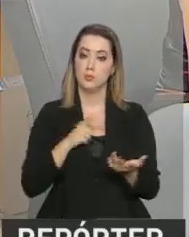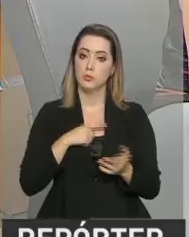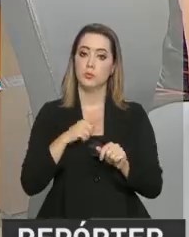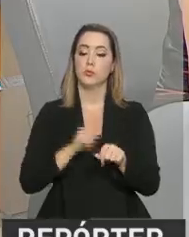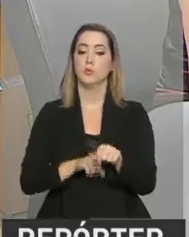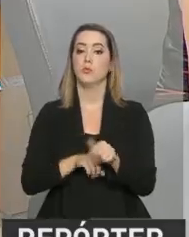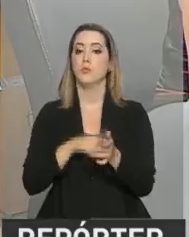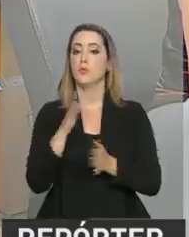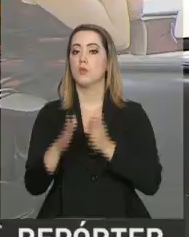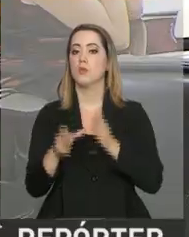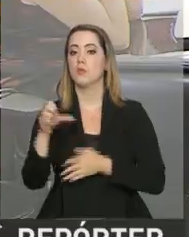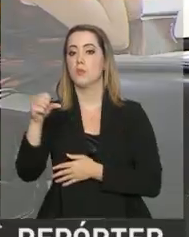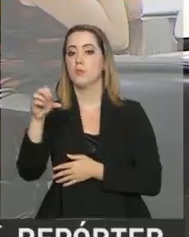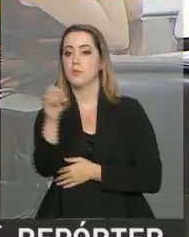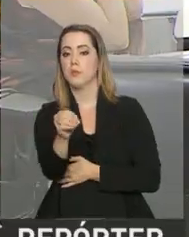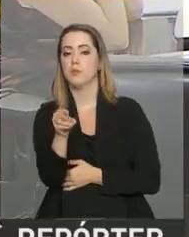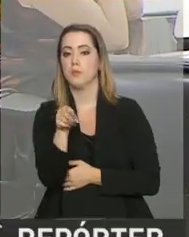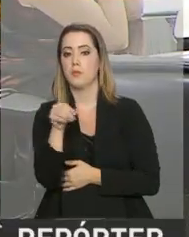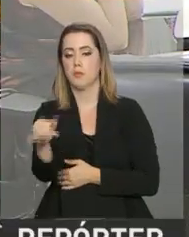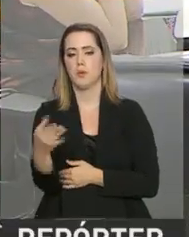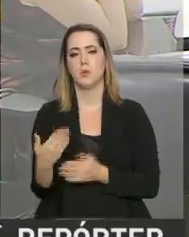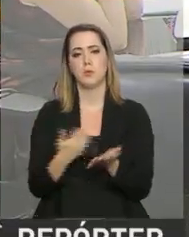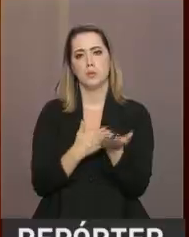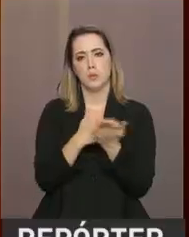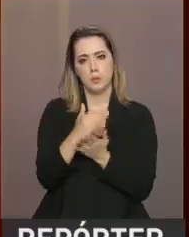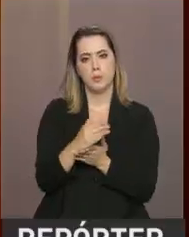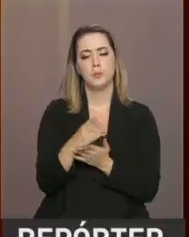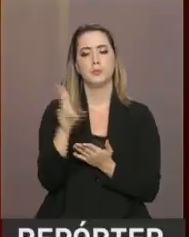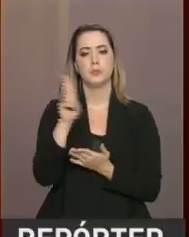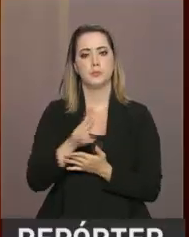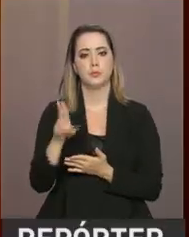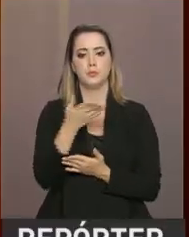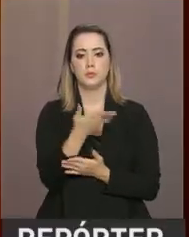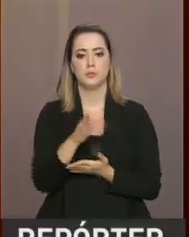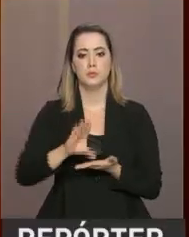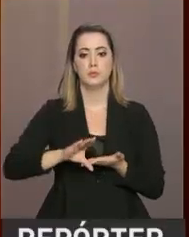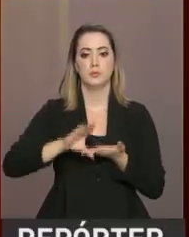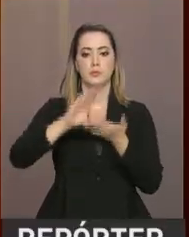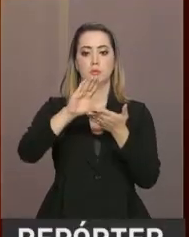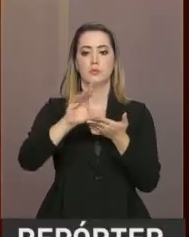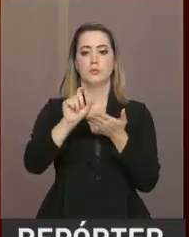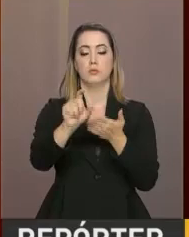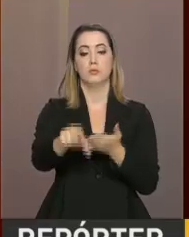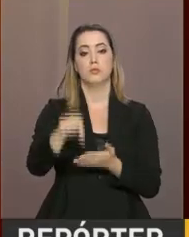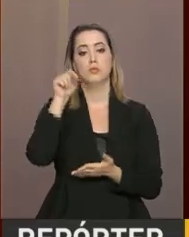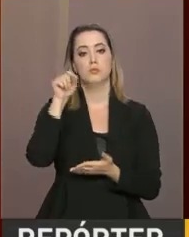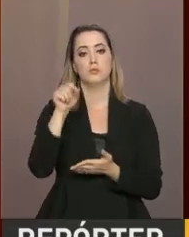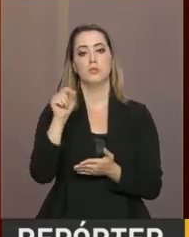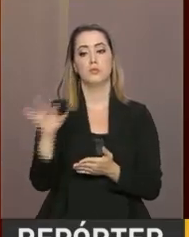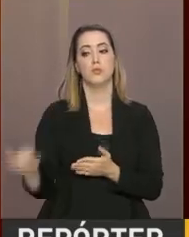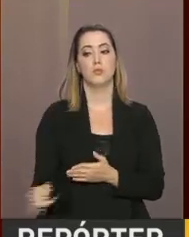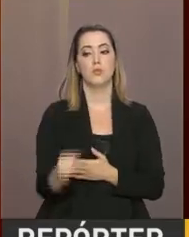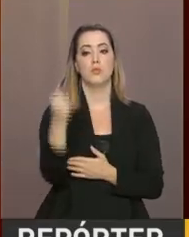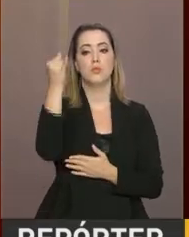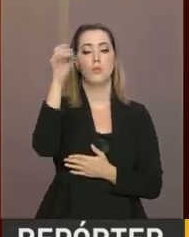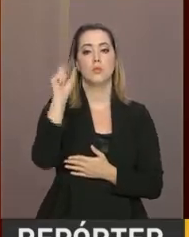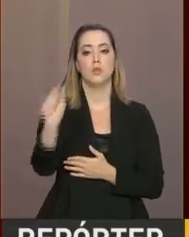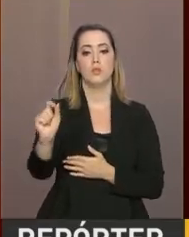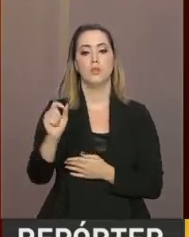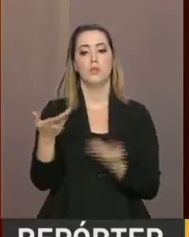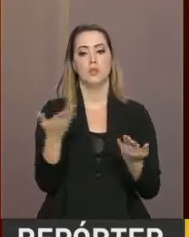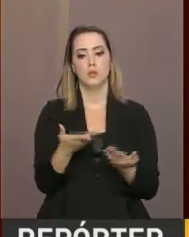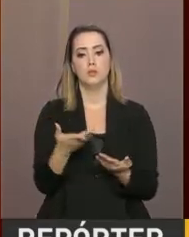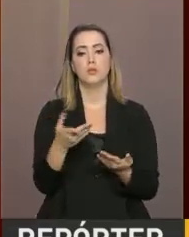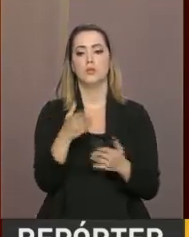prazo de 90 dias para serem implementadas conselho procurador definiu né a taxa máxima de juro que pode ser cobrada